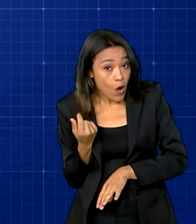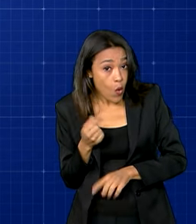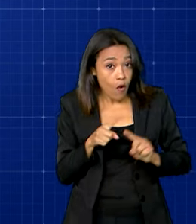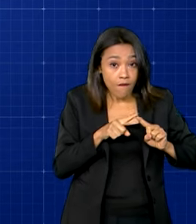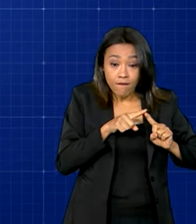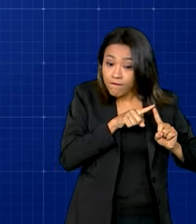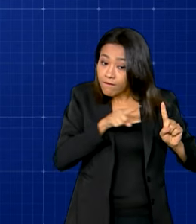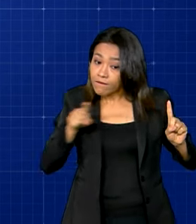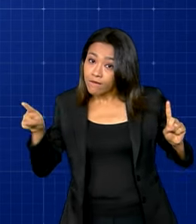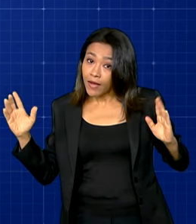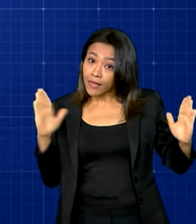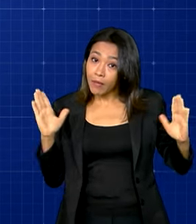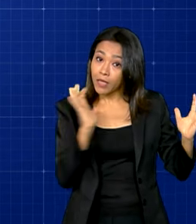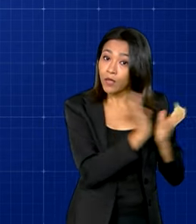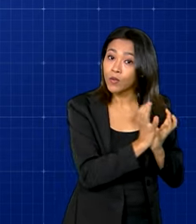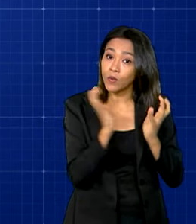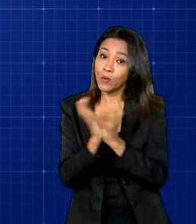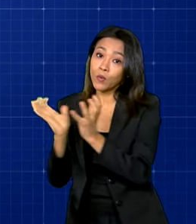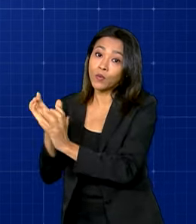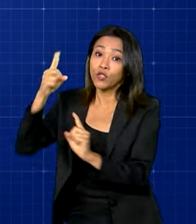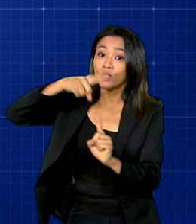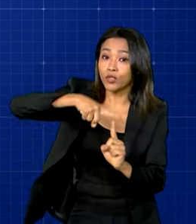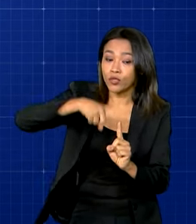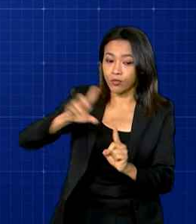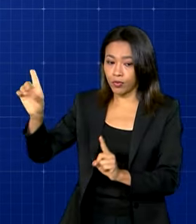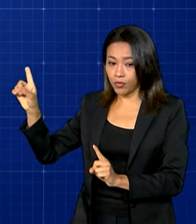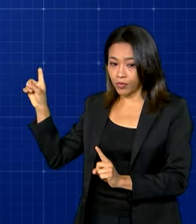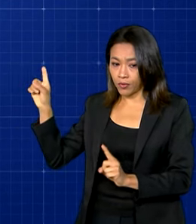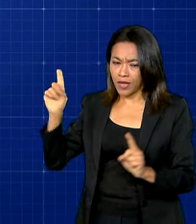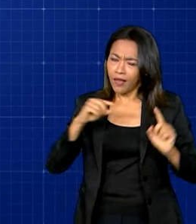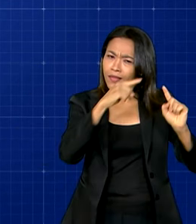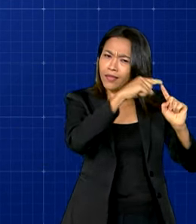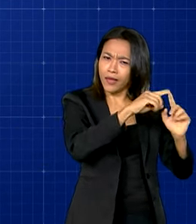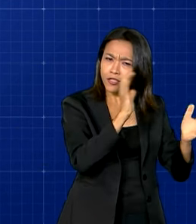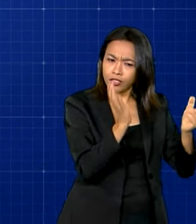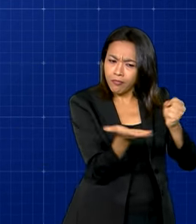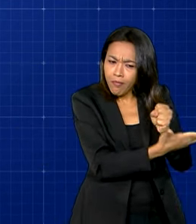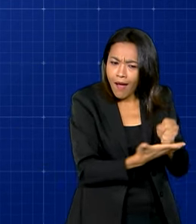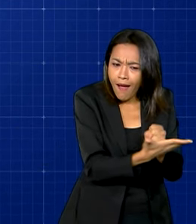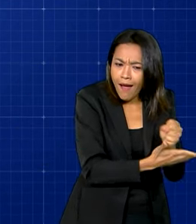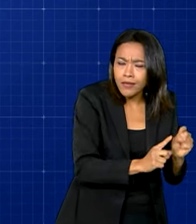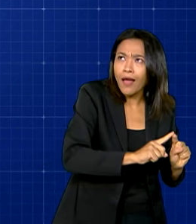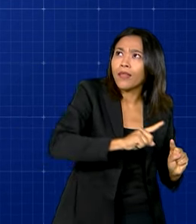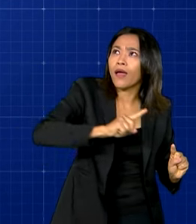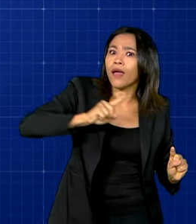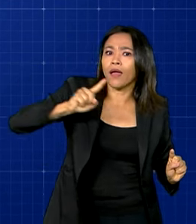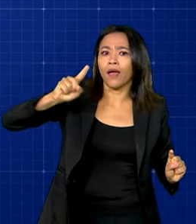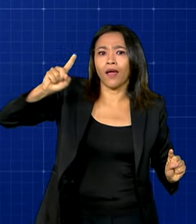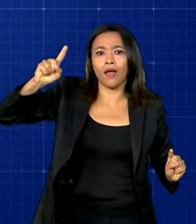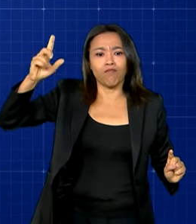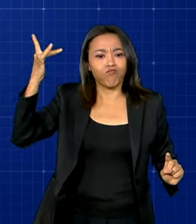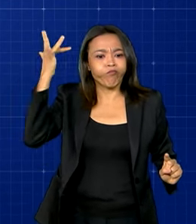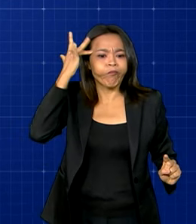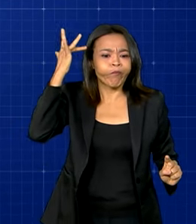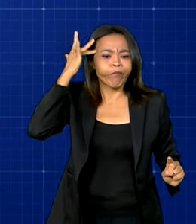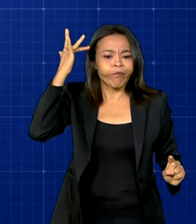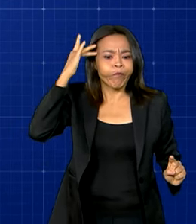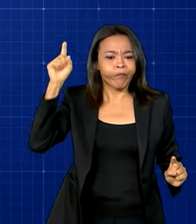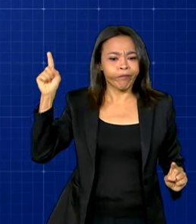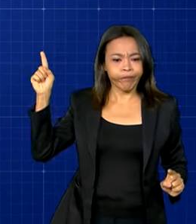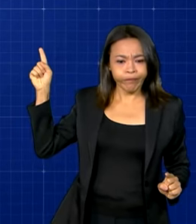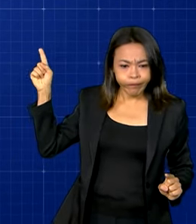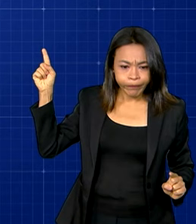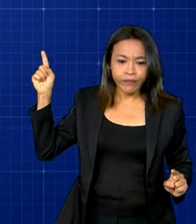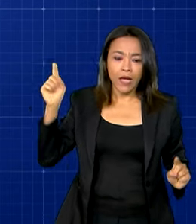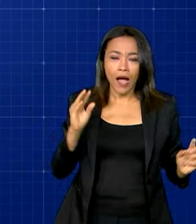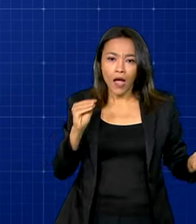acordo com a categoria do esportista contemplado que vai desde atletas de base até atletas olímpicos e paralímpicos havendo